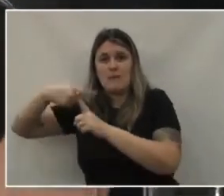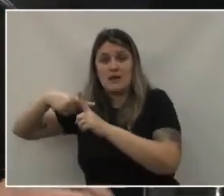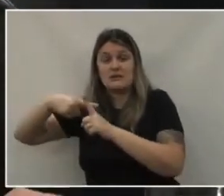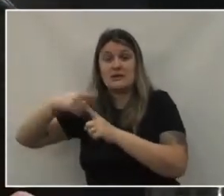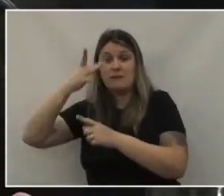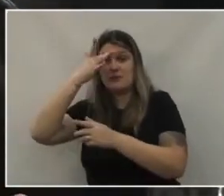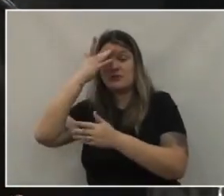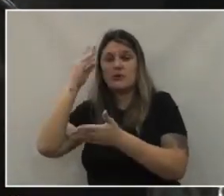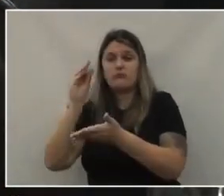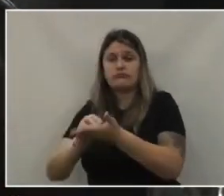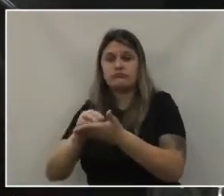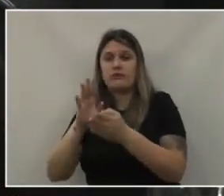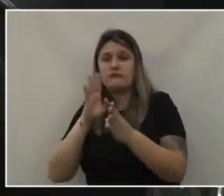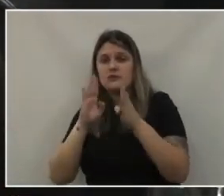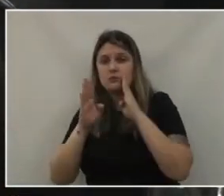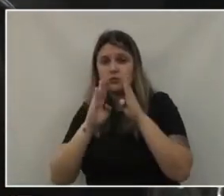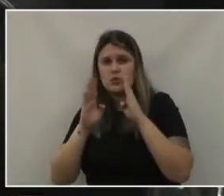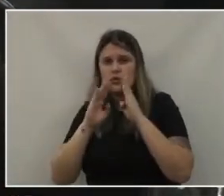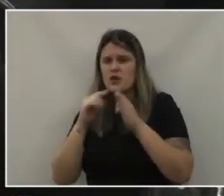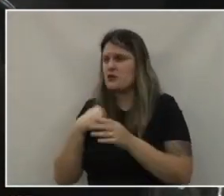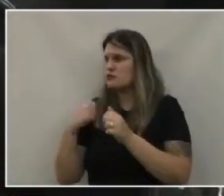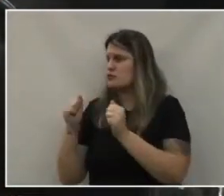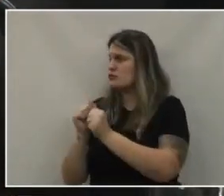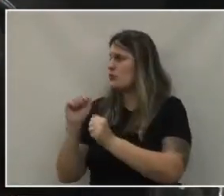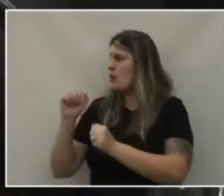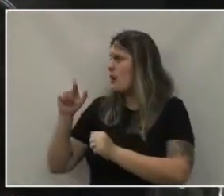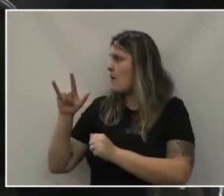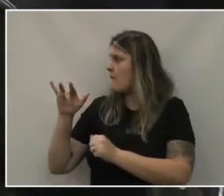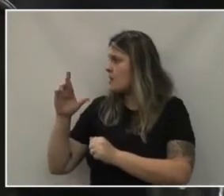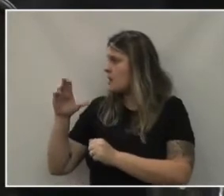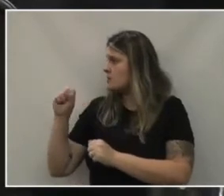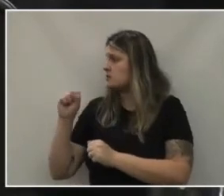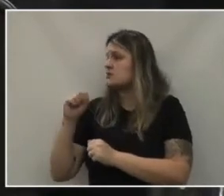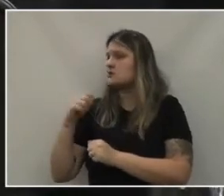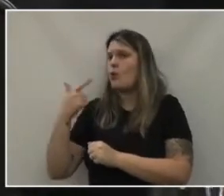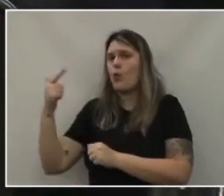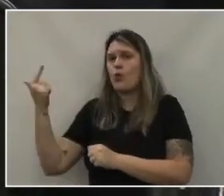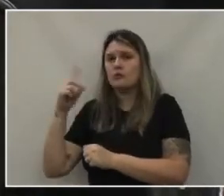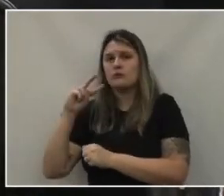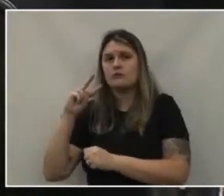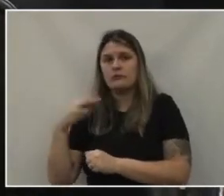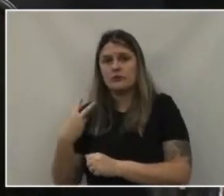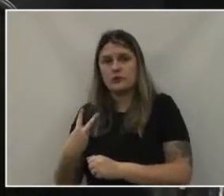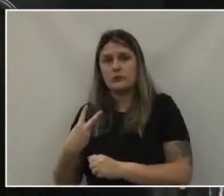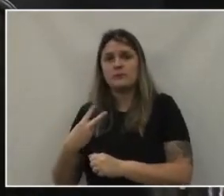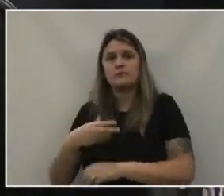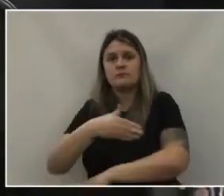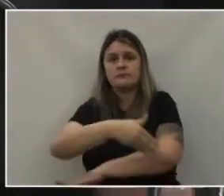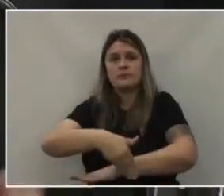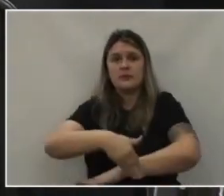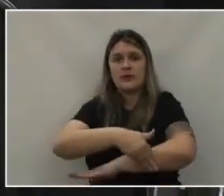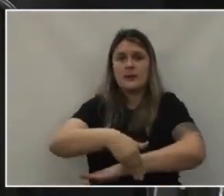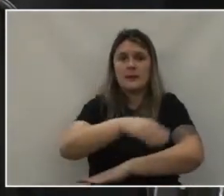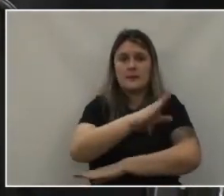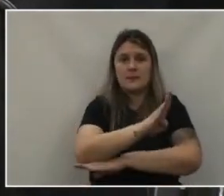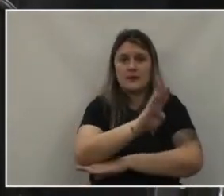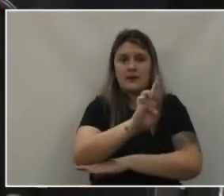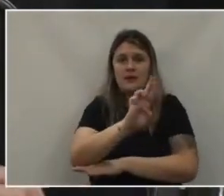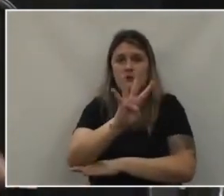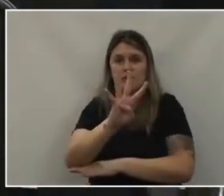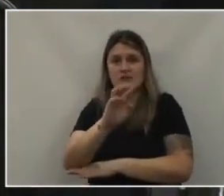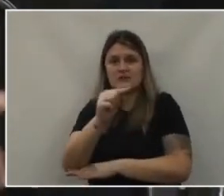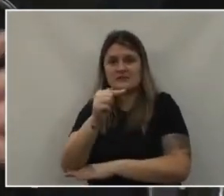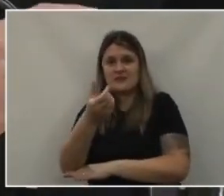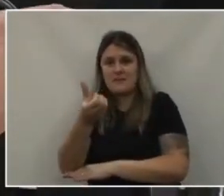rede social por eu acho que o vereador Almires, mais alguns vereadores, na BR-476, a Dona